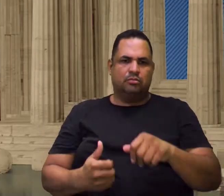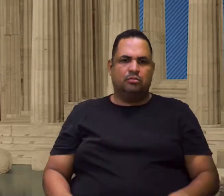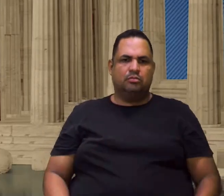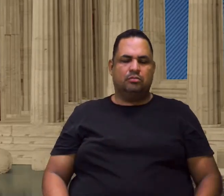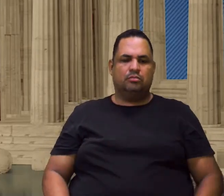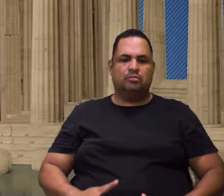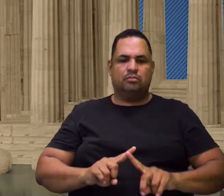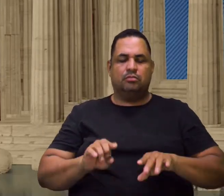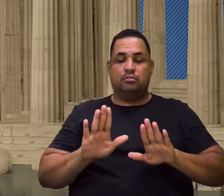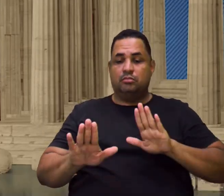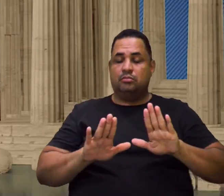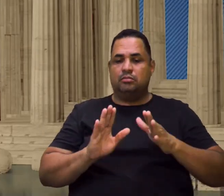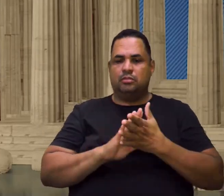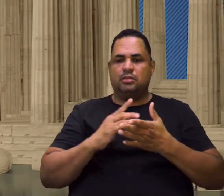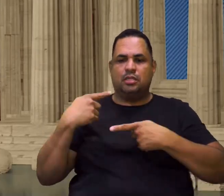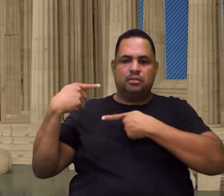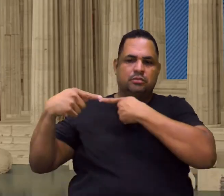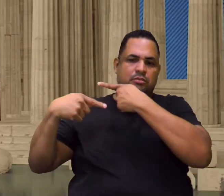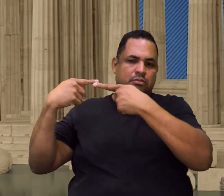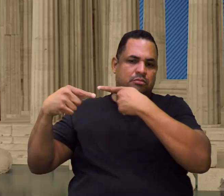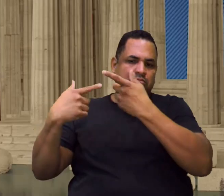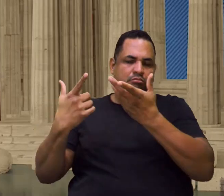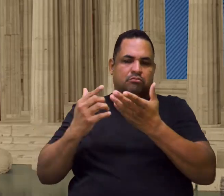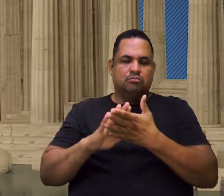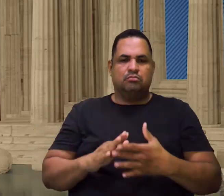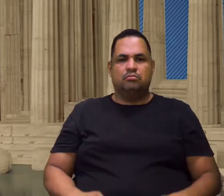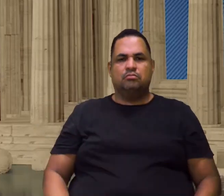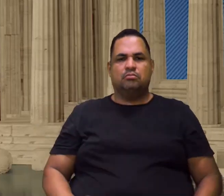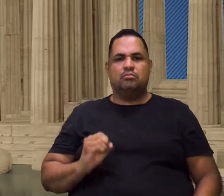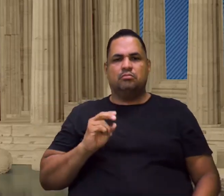Mas vai depender de cada geração naquele momento,